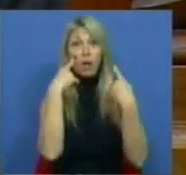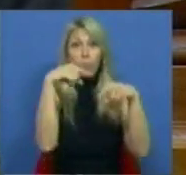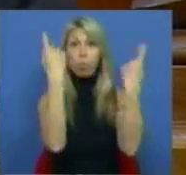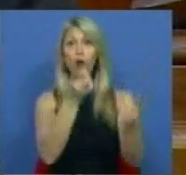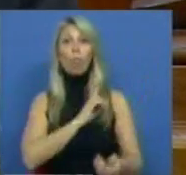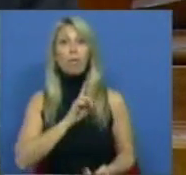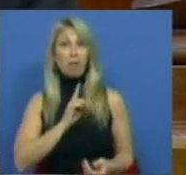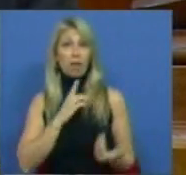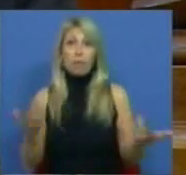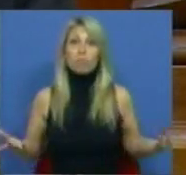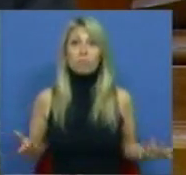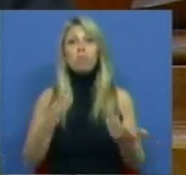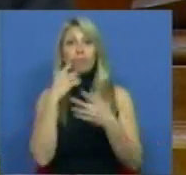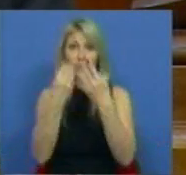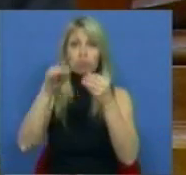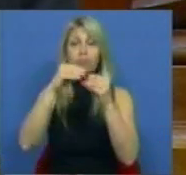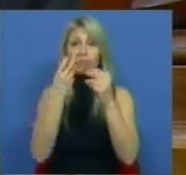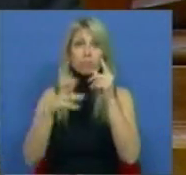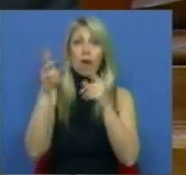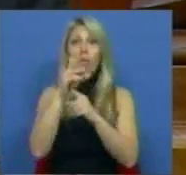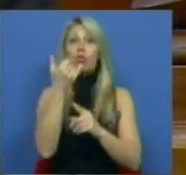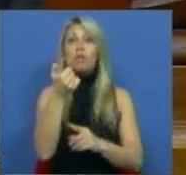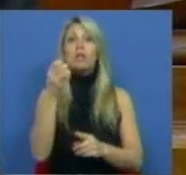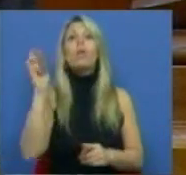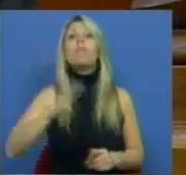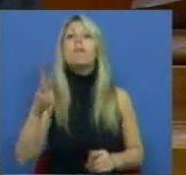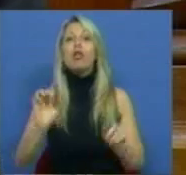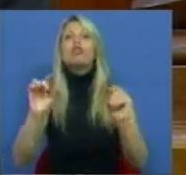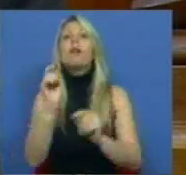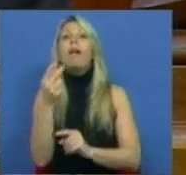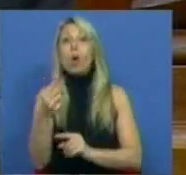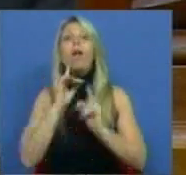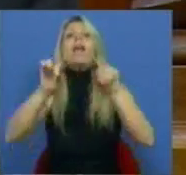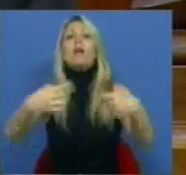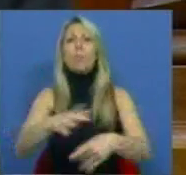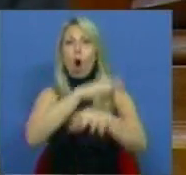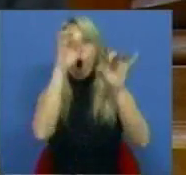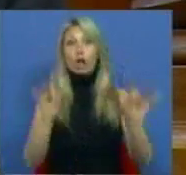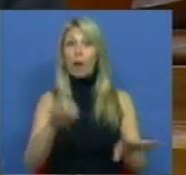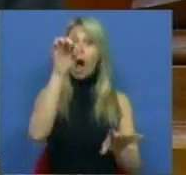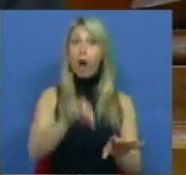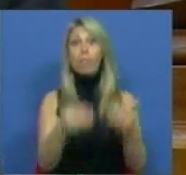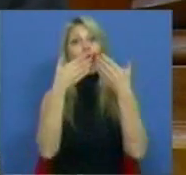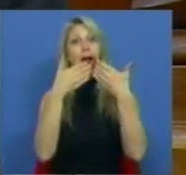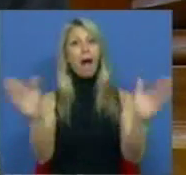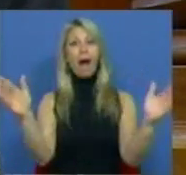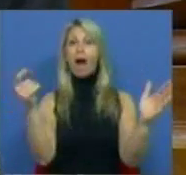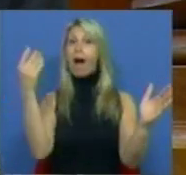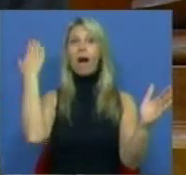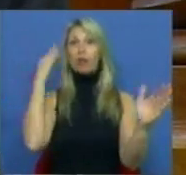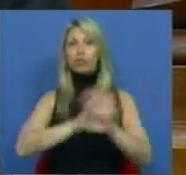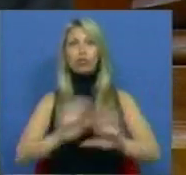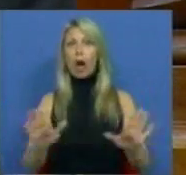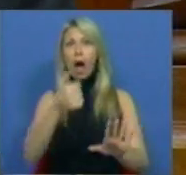público-privadas, mais 250 milhões de euros, para depois termos hospitais que, acabados de inaugurar, já estão